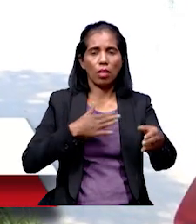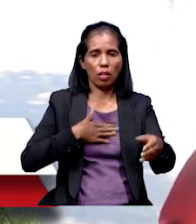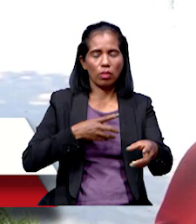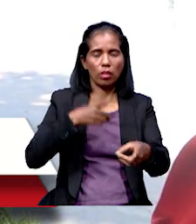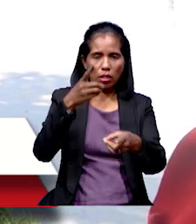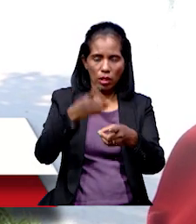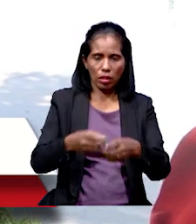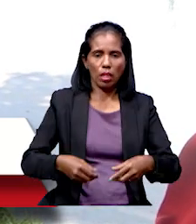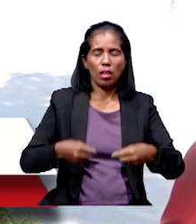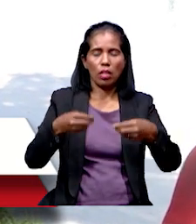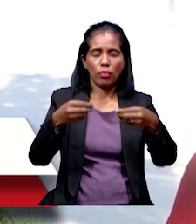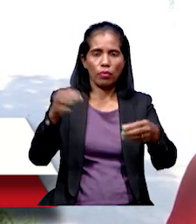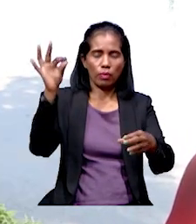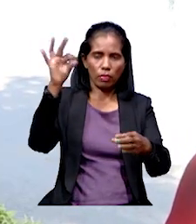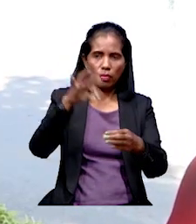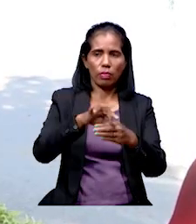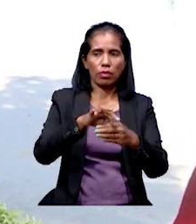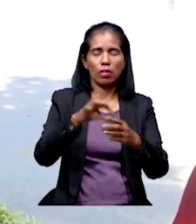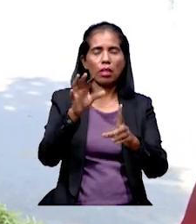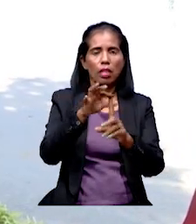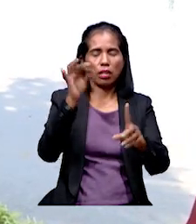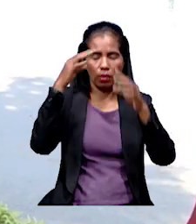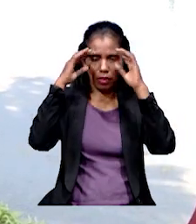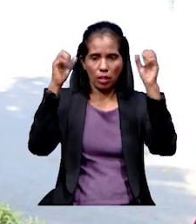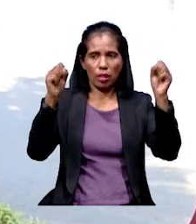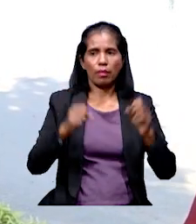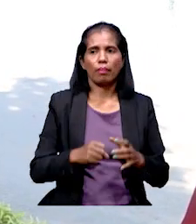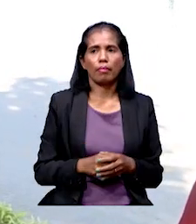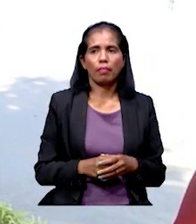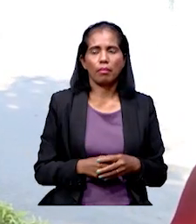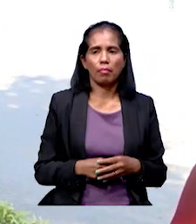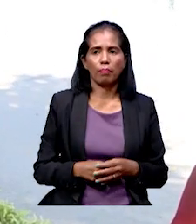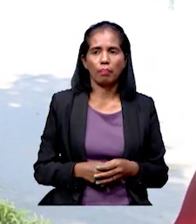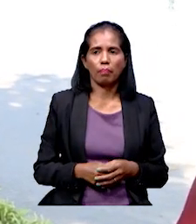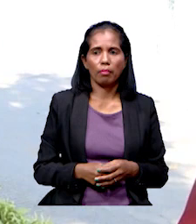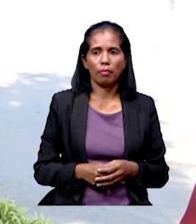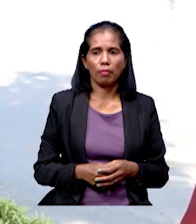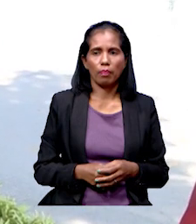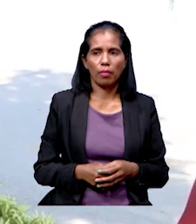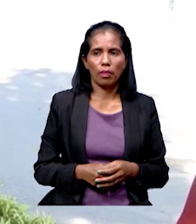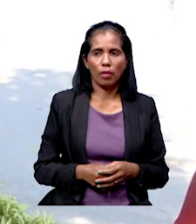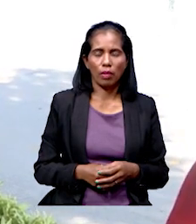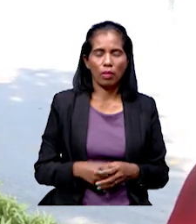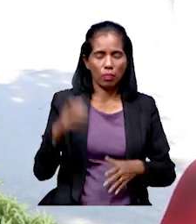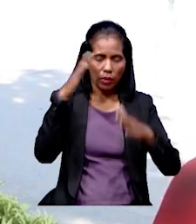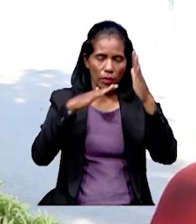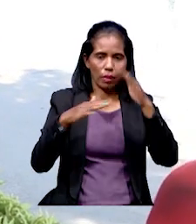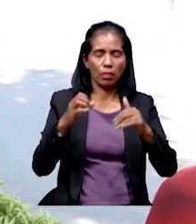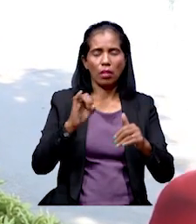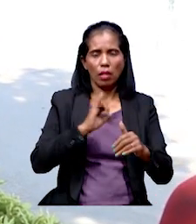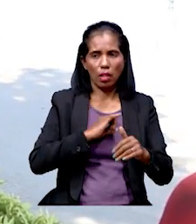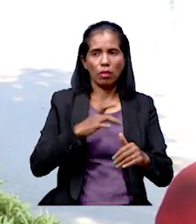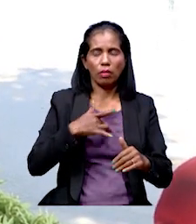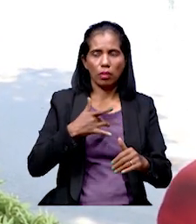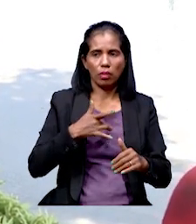voto, ao ane votos, a eleição presidencial, ira, né? E, ba questão, ira, né, ao sente, kata, ira,